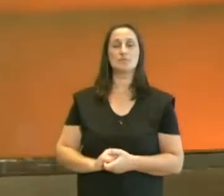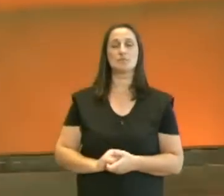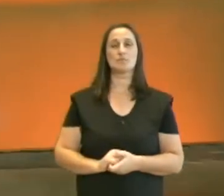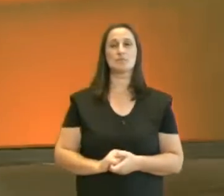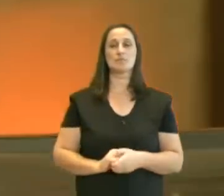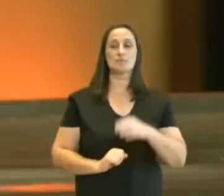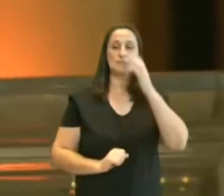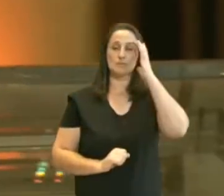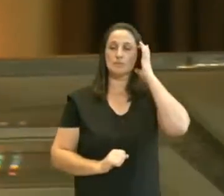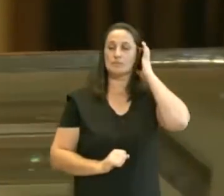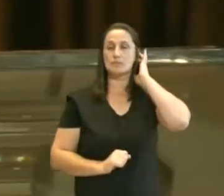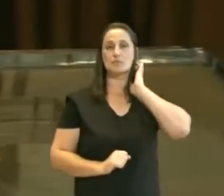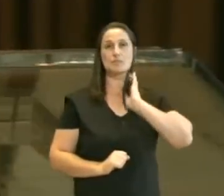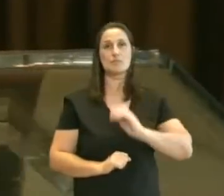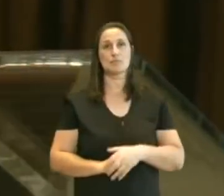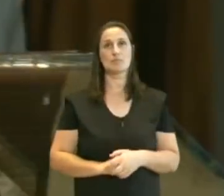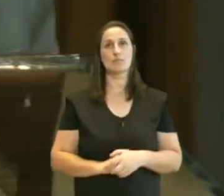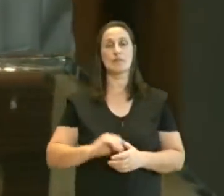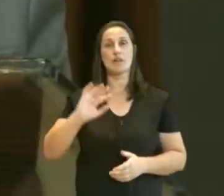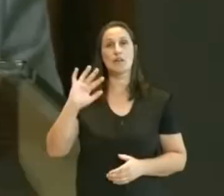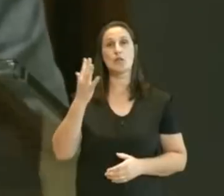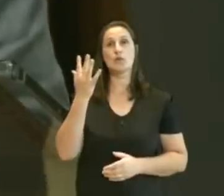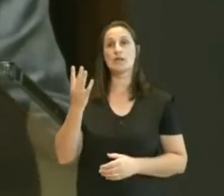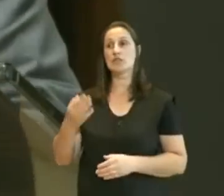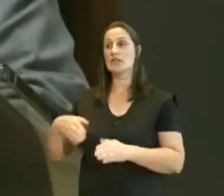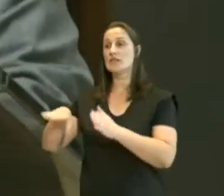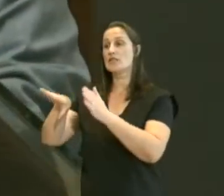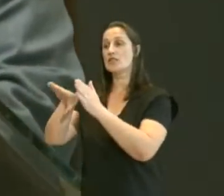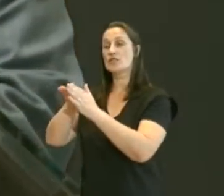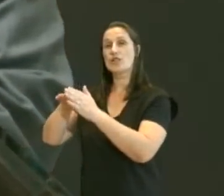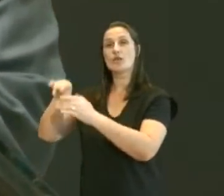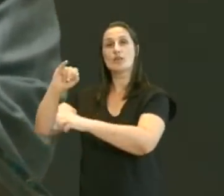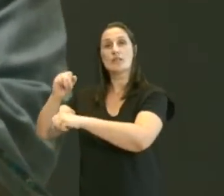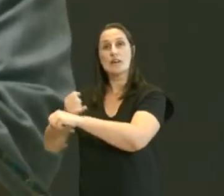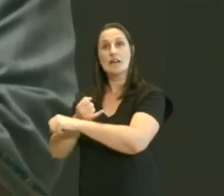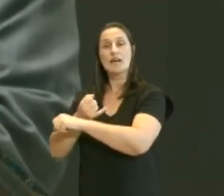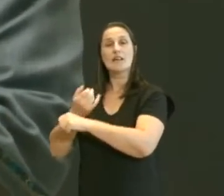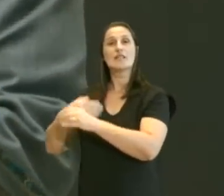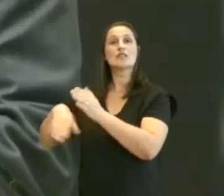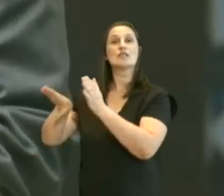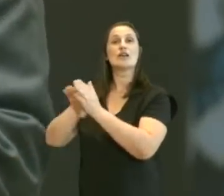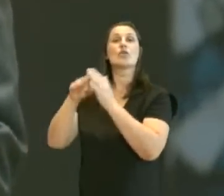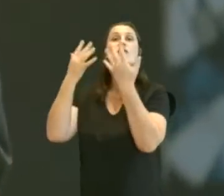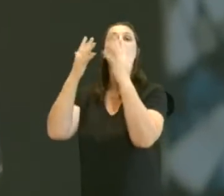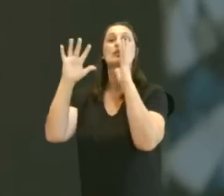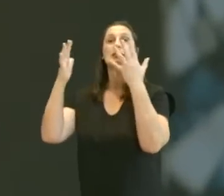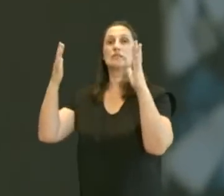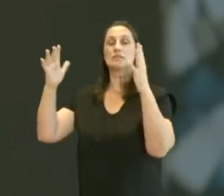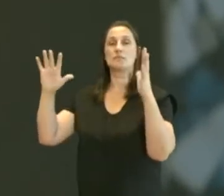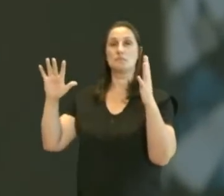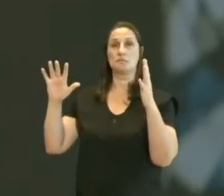E quando eles chegam lá, eles chegam celebrando.